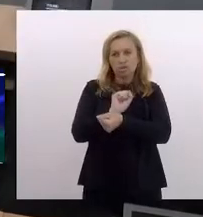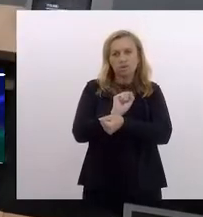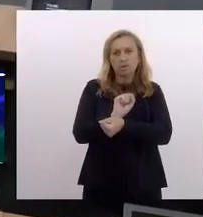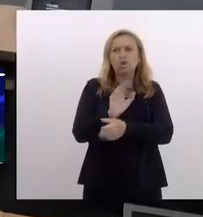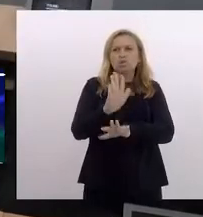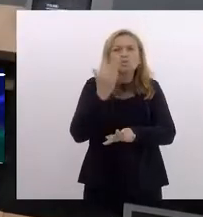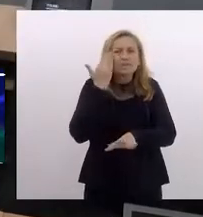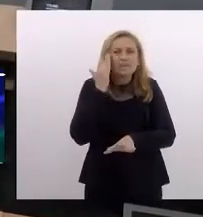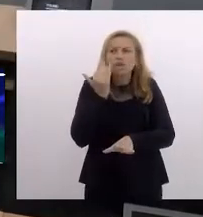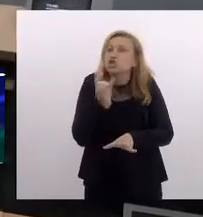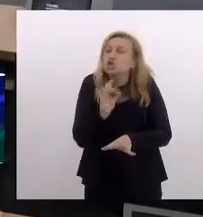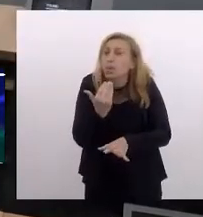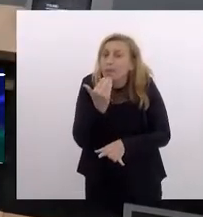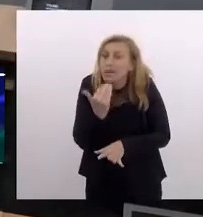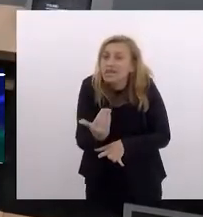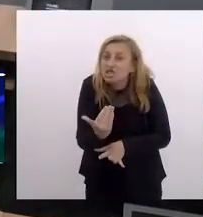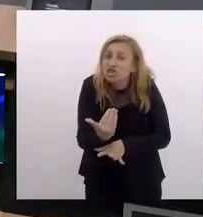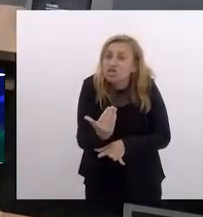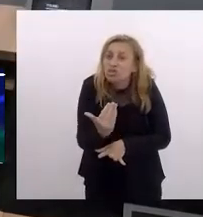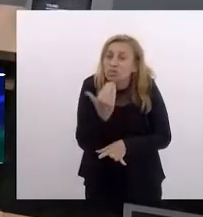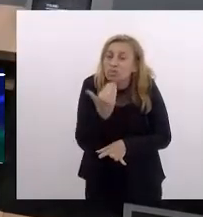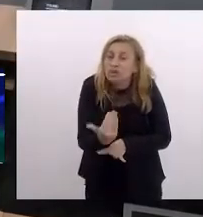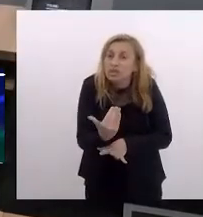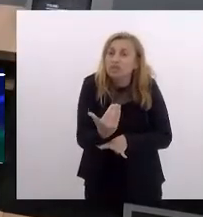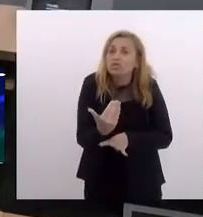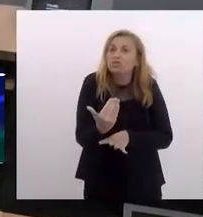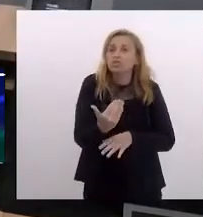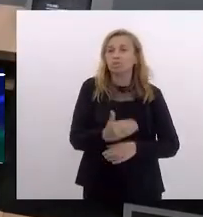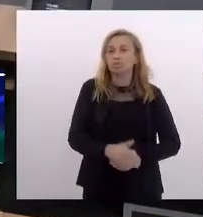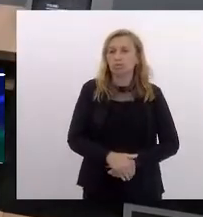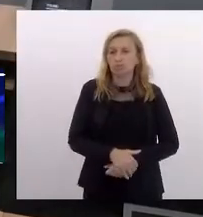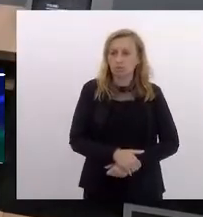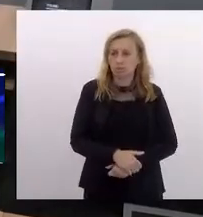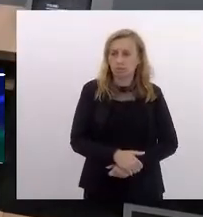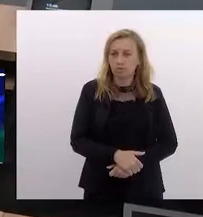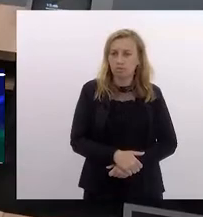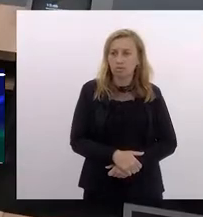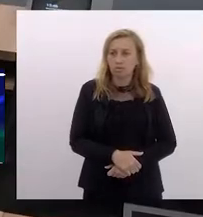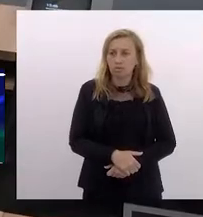macho só fazer o pedido oficialmente por favor ó